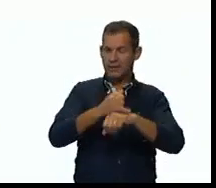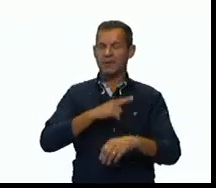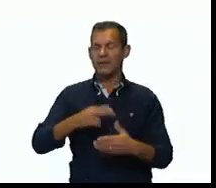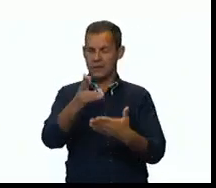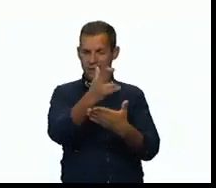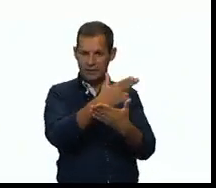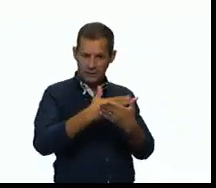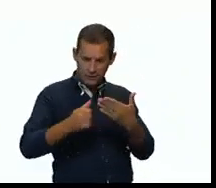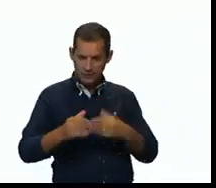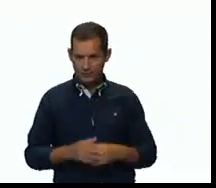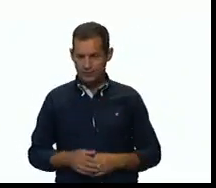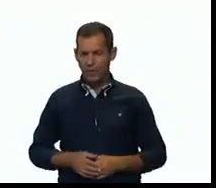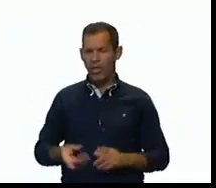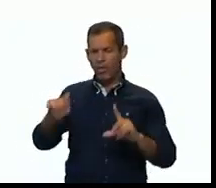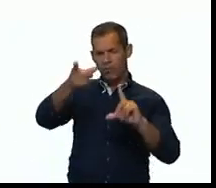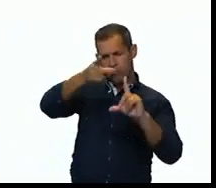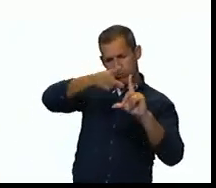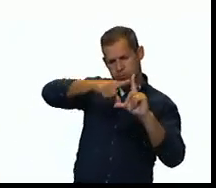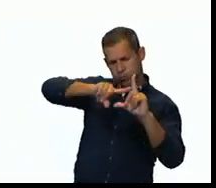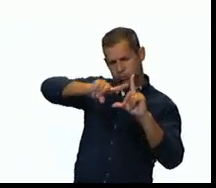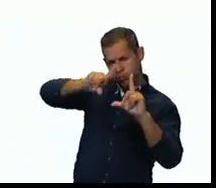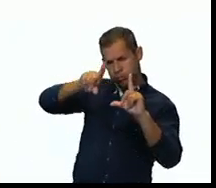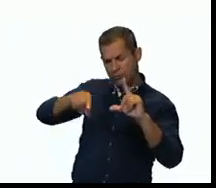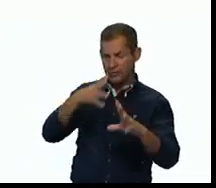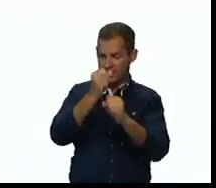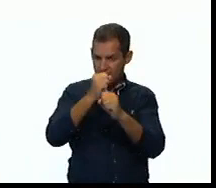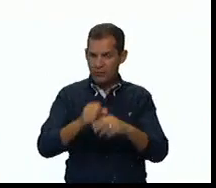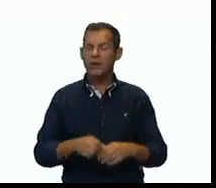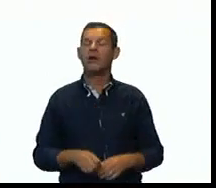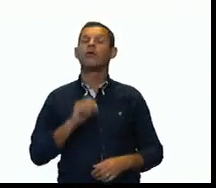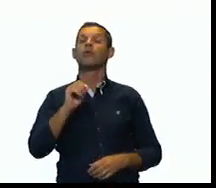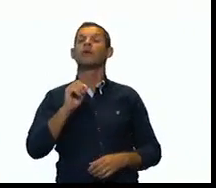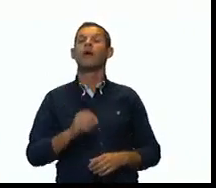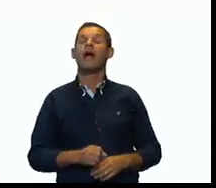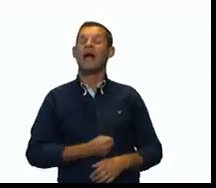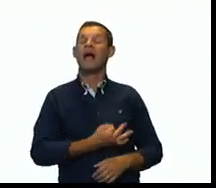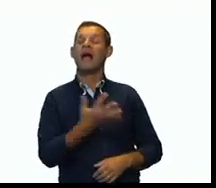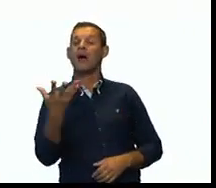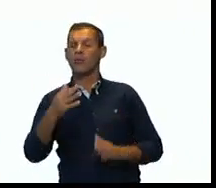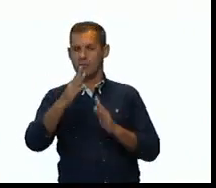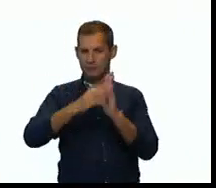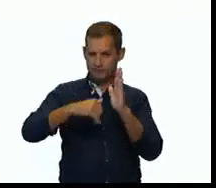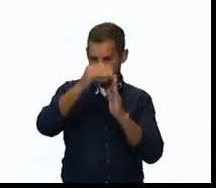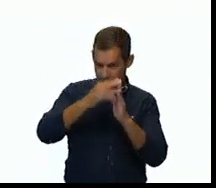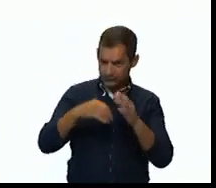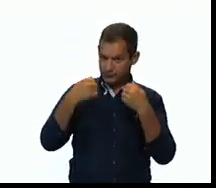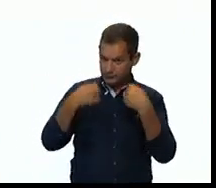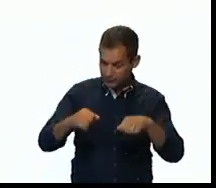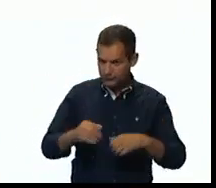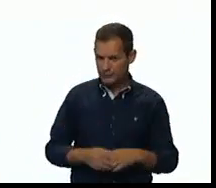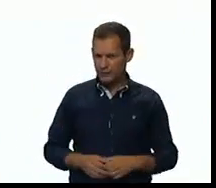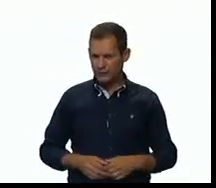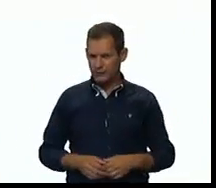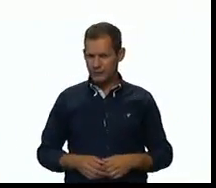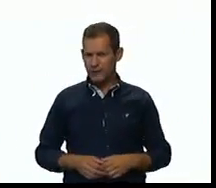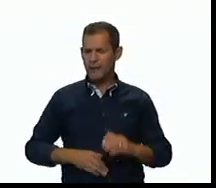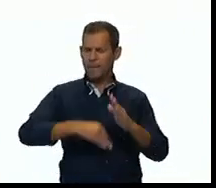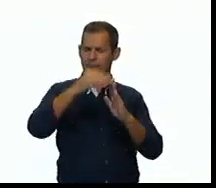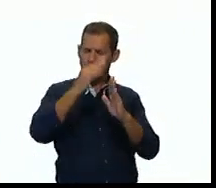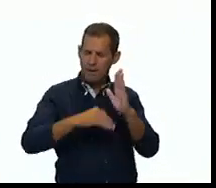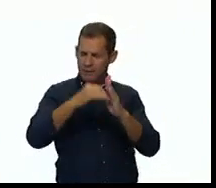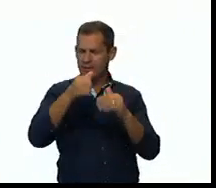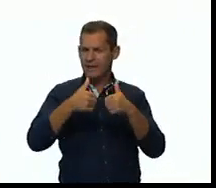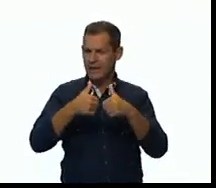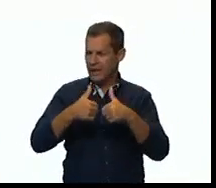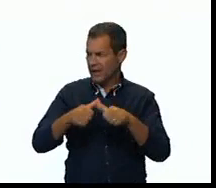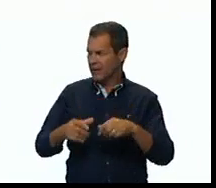um formato parabólico, e você quer calcular justamente a quantidade de tinta necessária para pintar